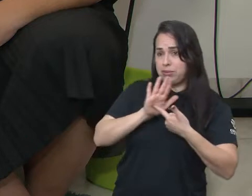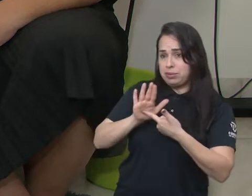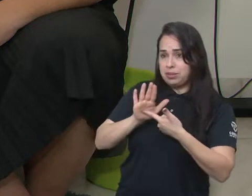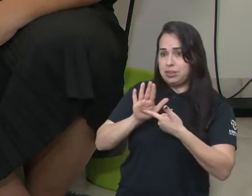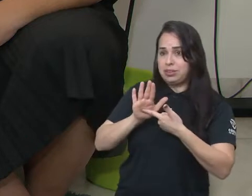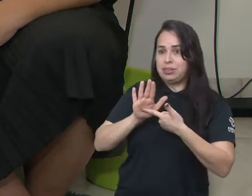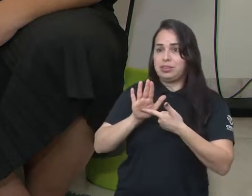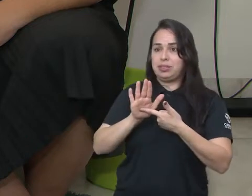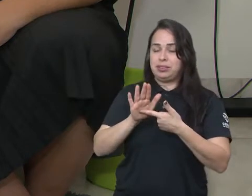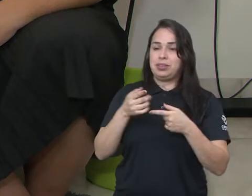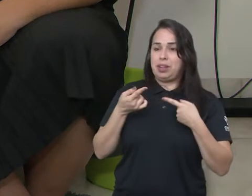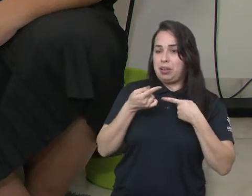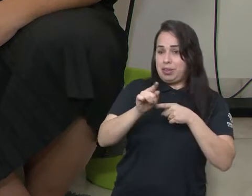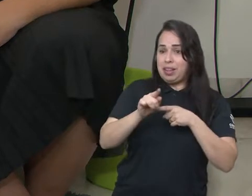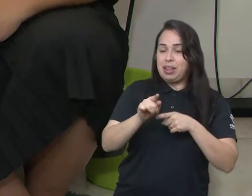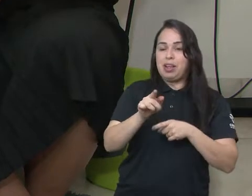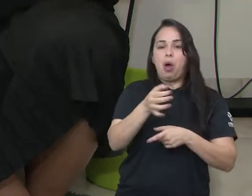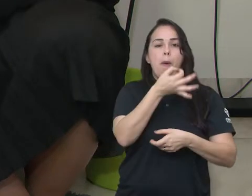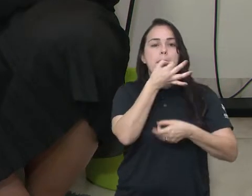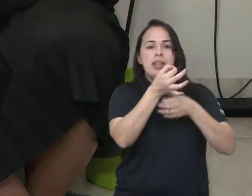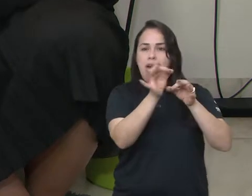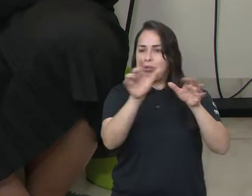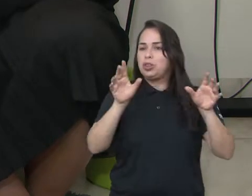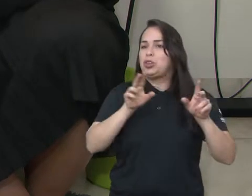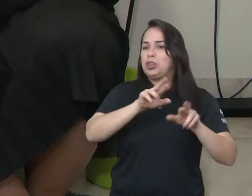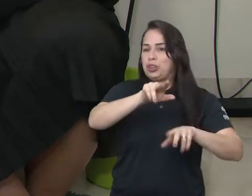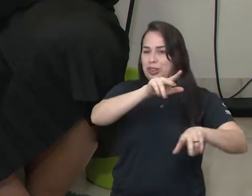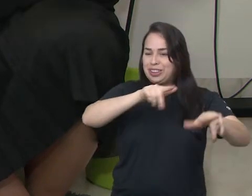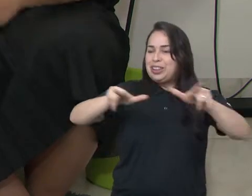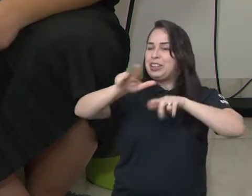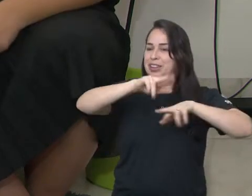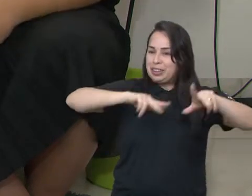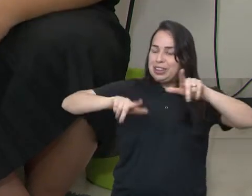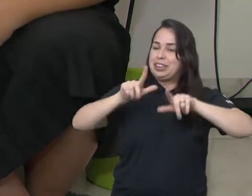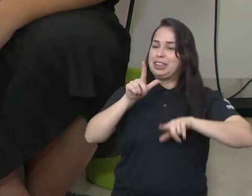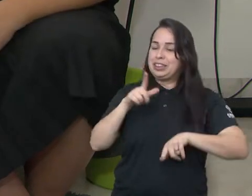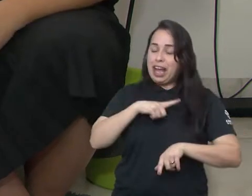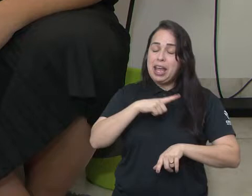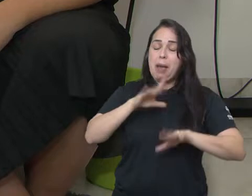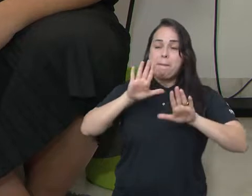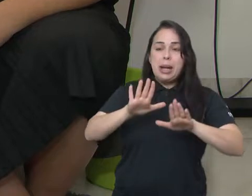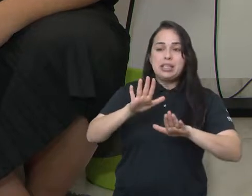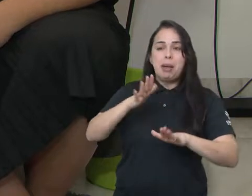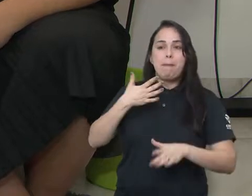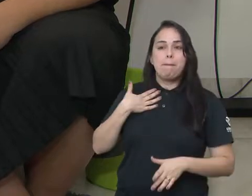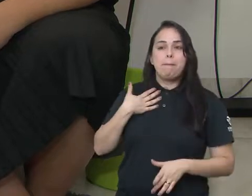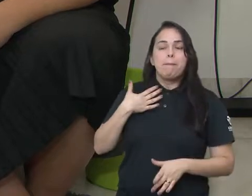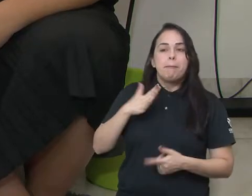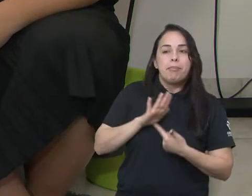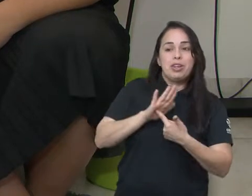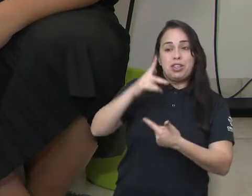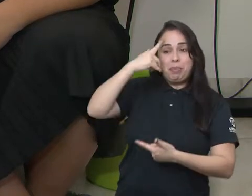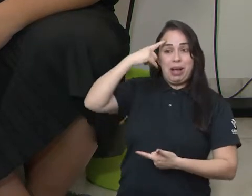meus pitacos sobre o mundo por uma ótica ilustrada. Opinião todo mundo emite, mas manifestar uma ideia, um